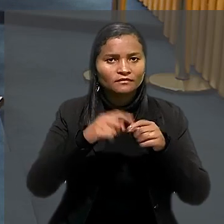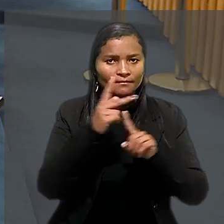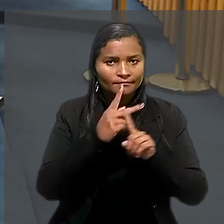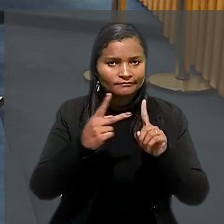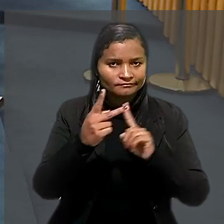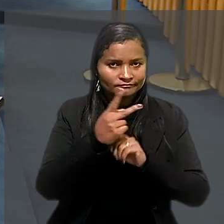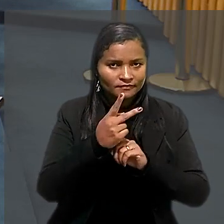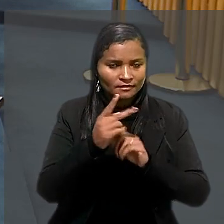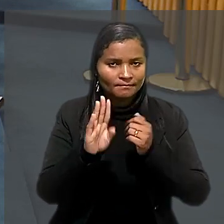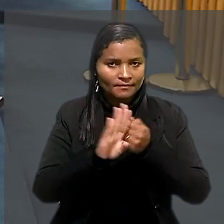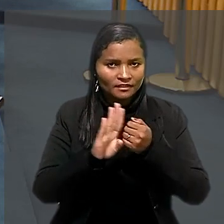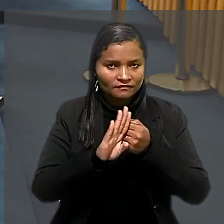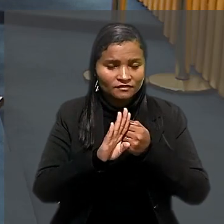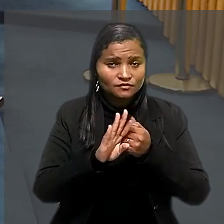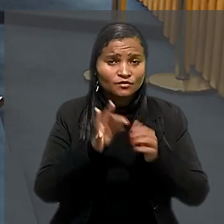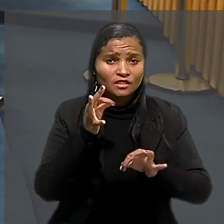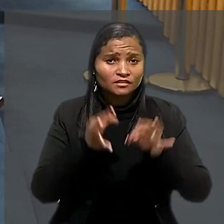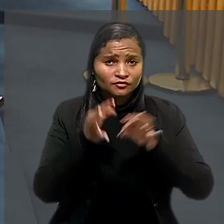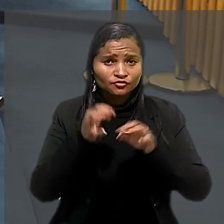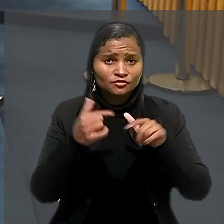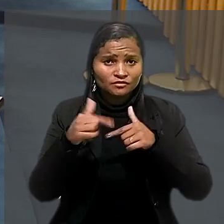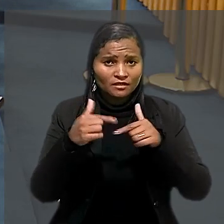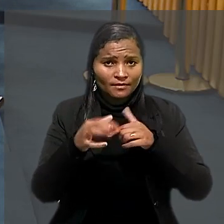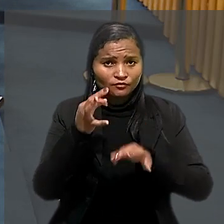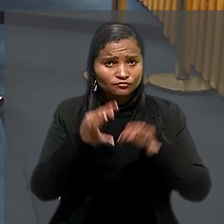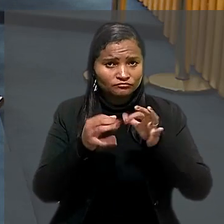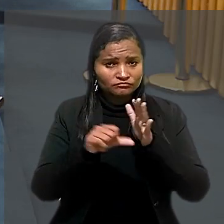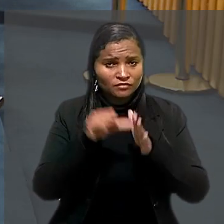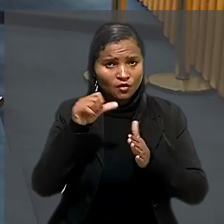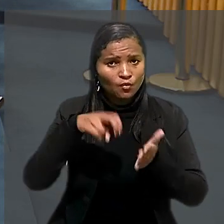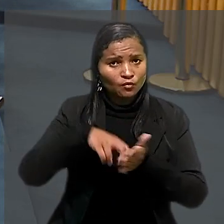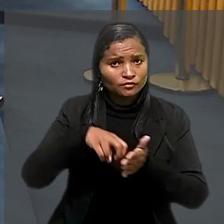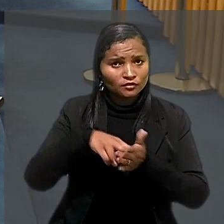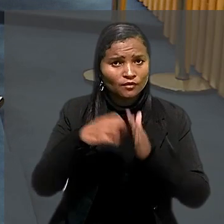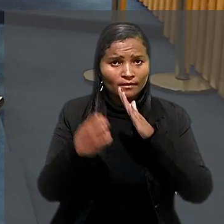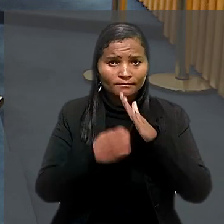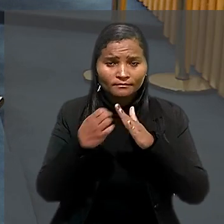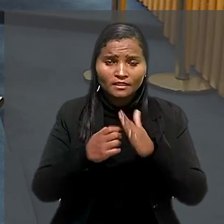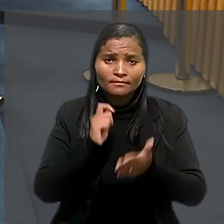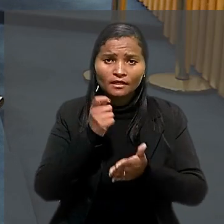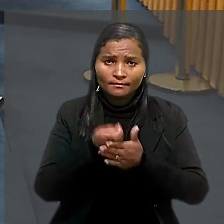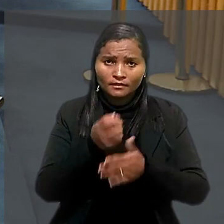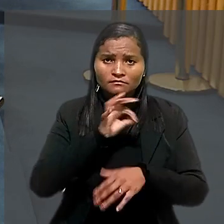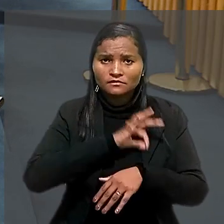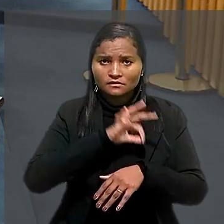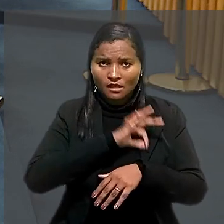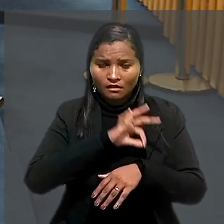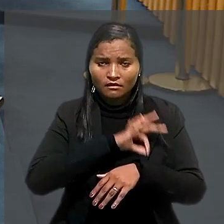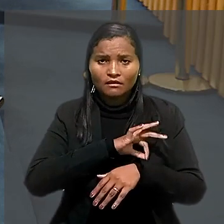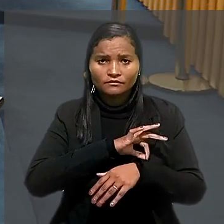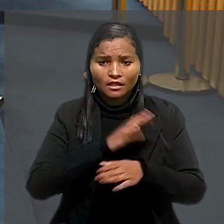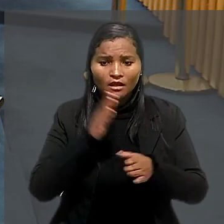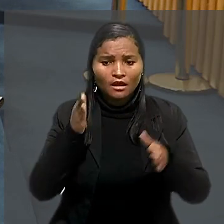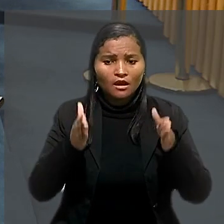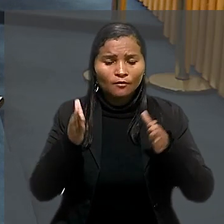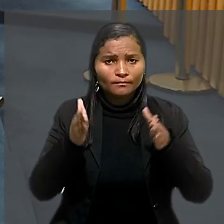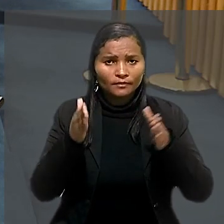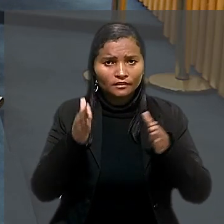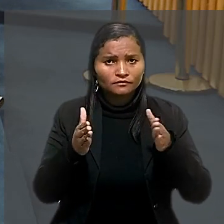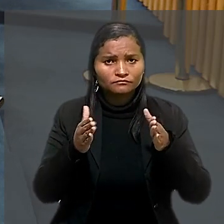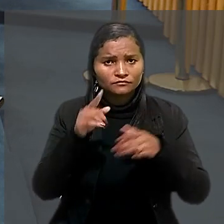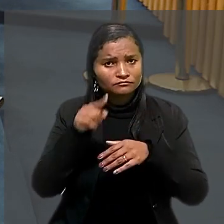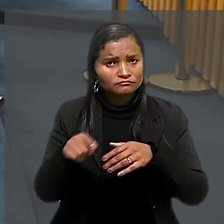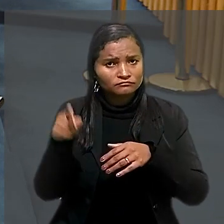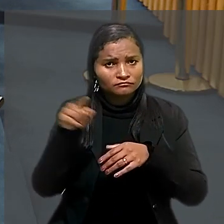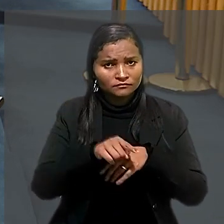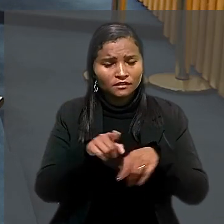benefício previdenciário. Na Justiça do Trabalho, o juízo de primeiro grau condenou a empresa ao pagamento dos salários referentes ao